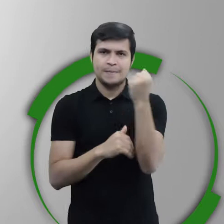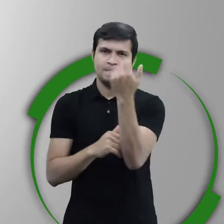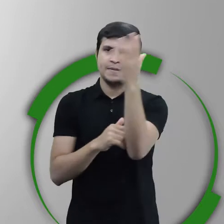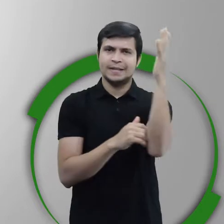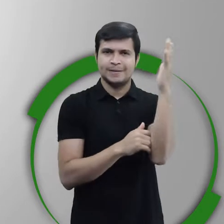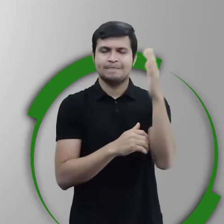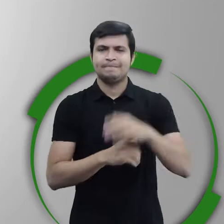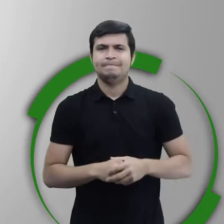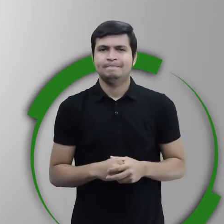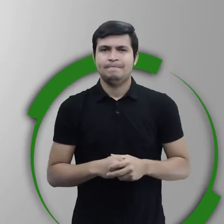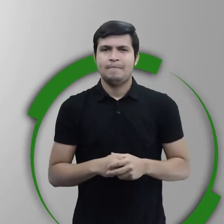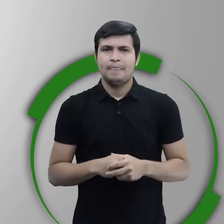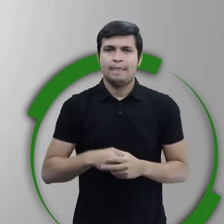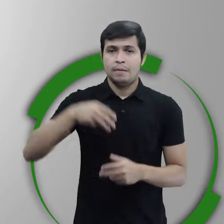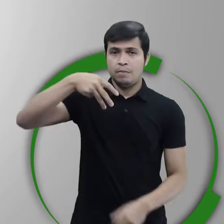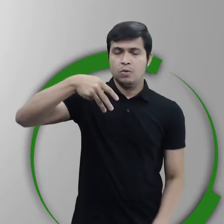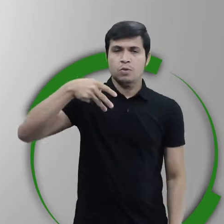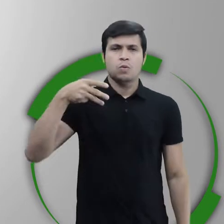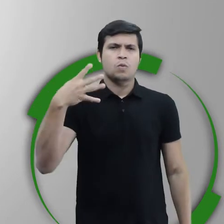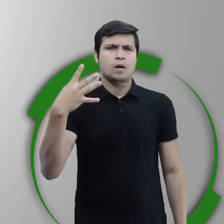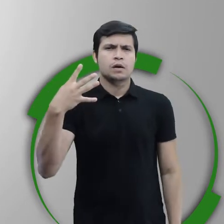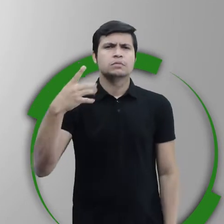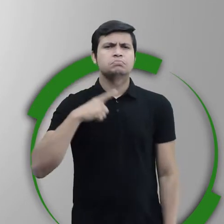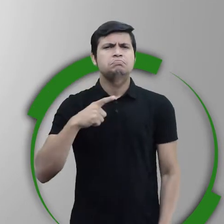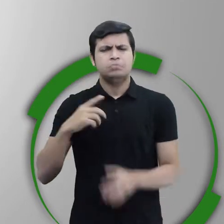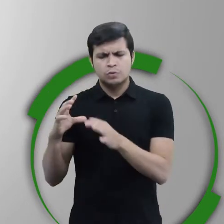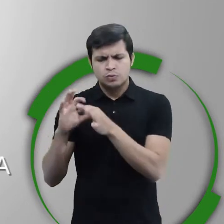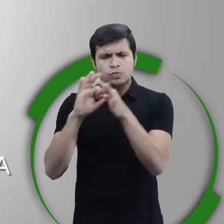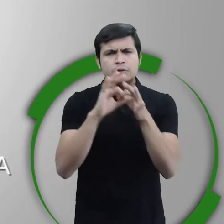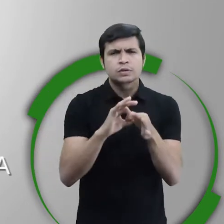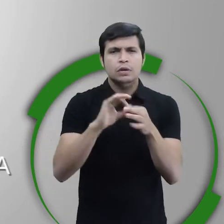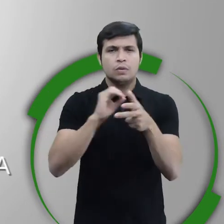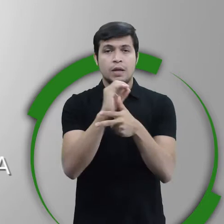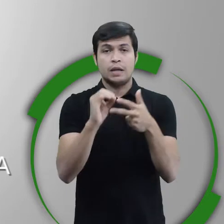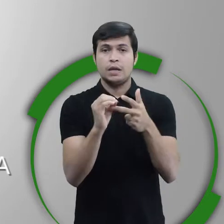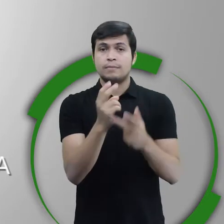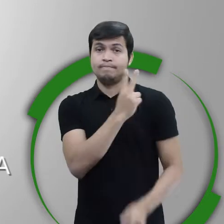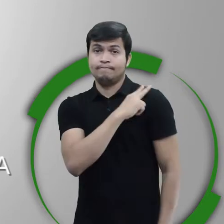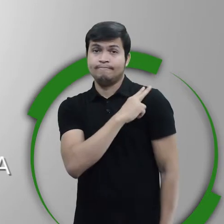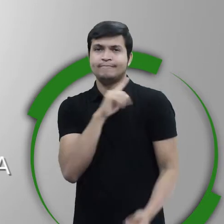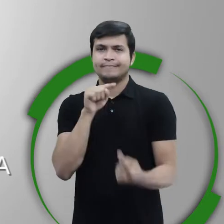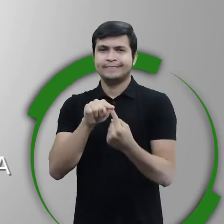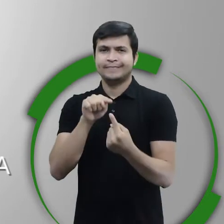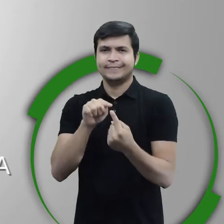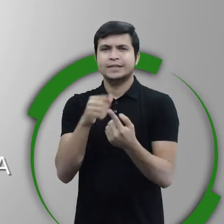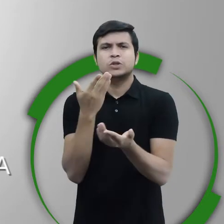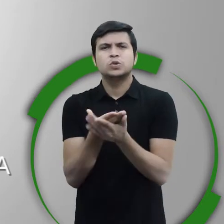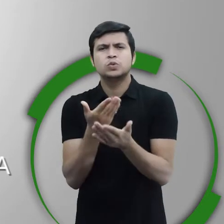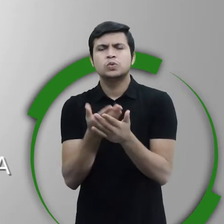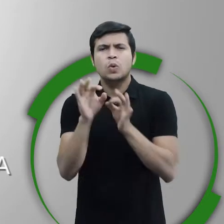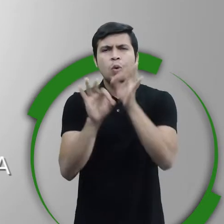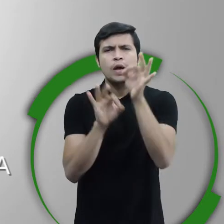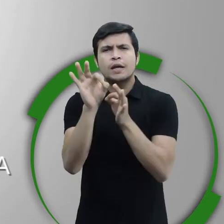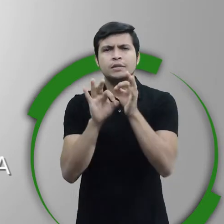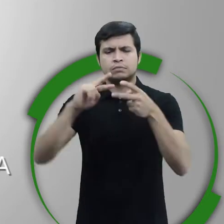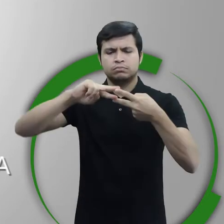módulo, entraremos na contextualização com o Enem segundo ano, um estudo sobre a organização celular, DNA e